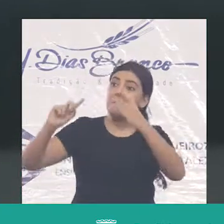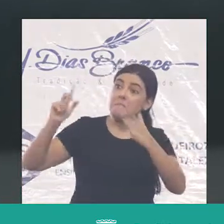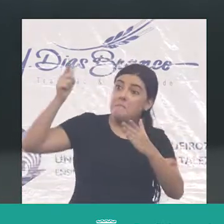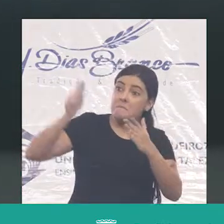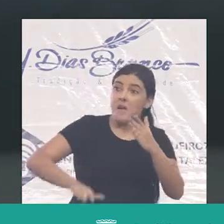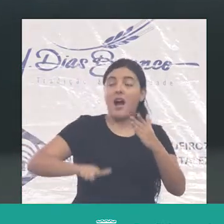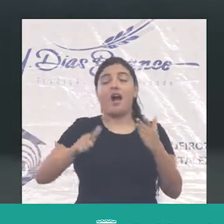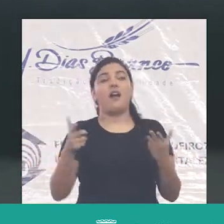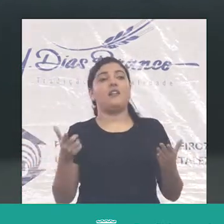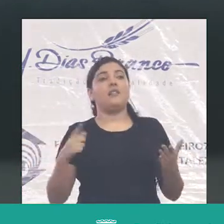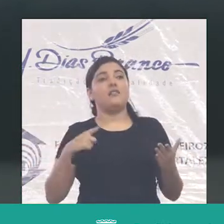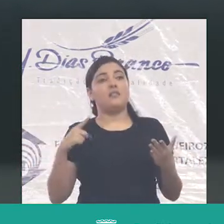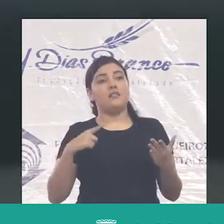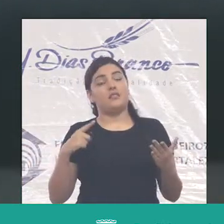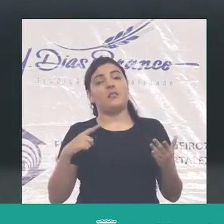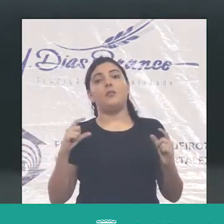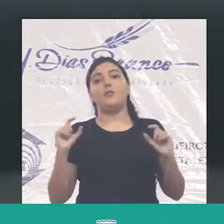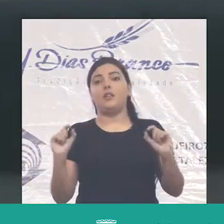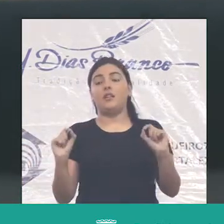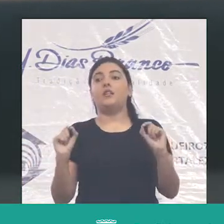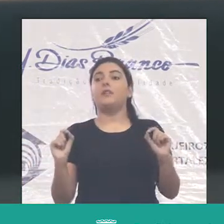latas, sobrando o